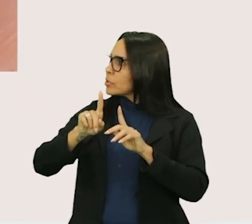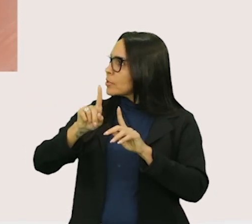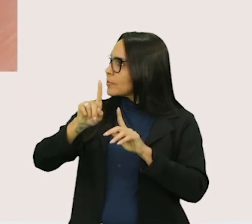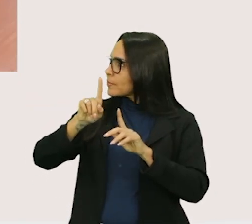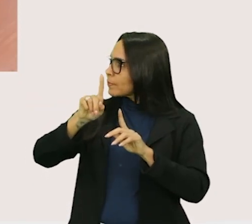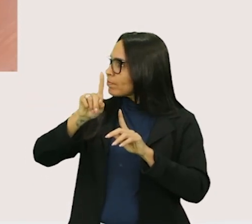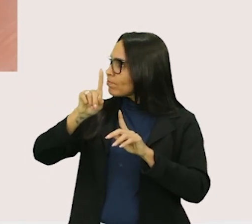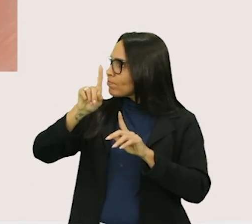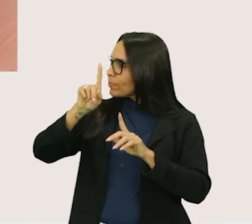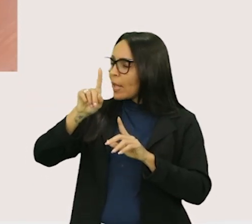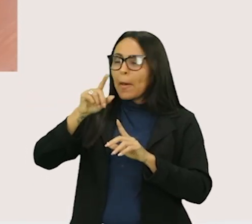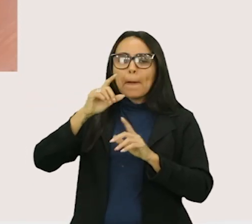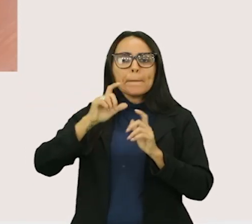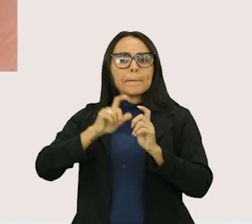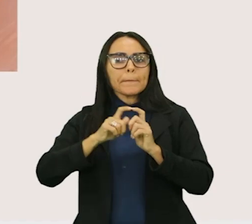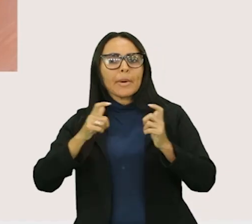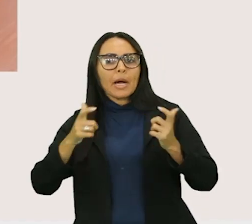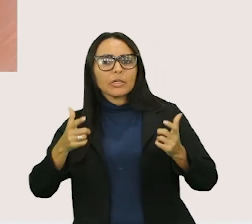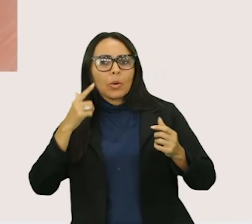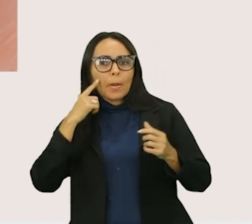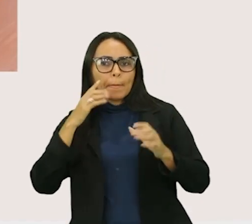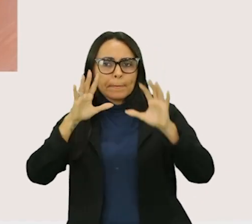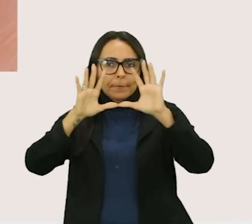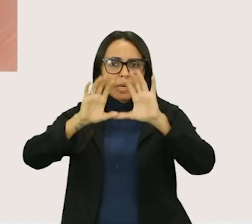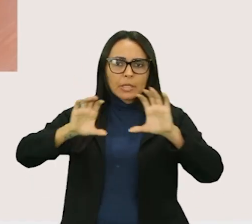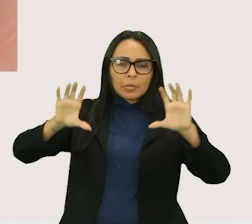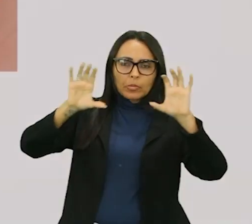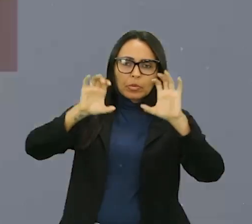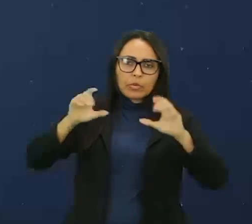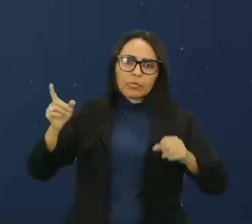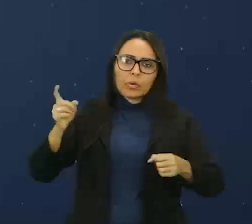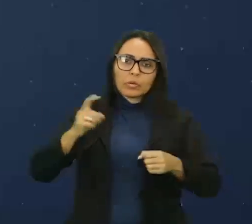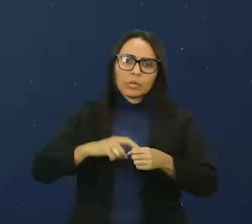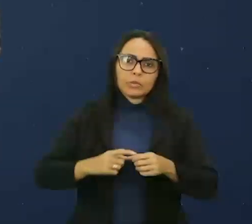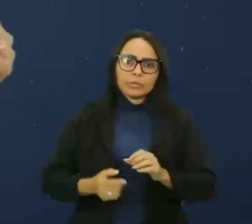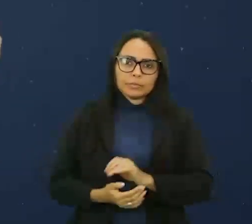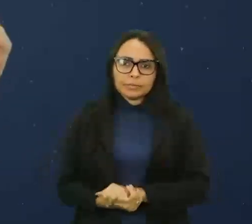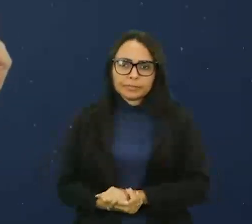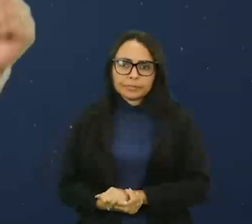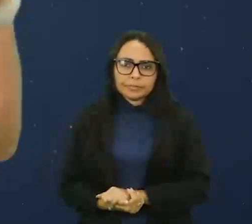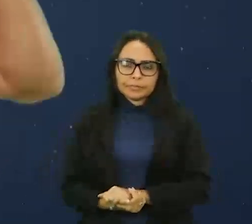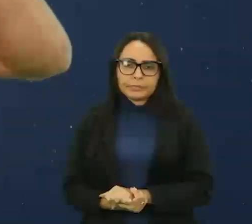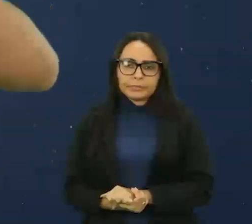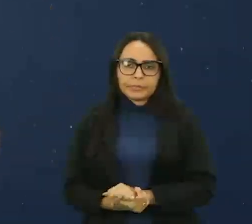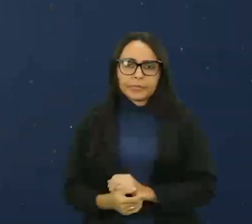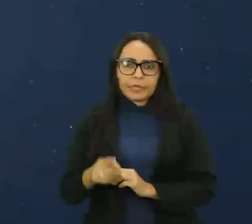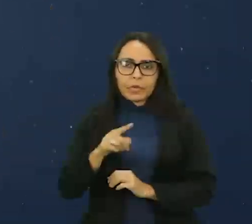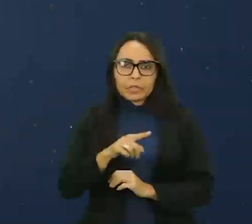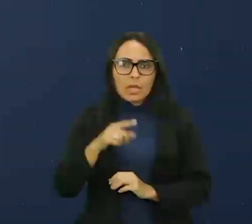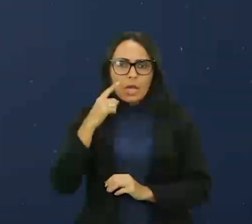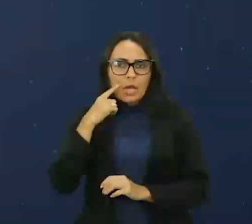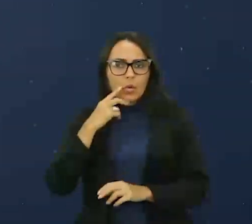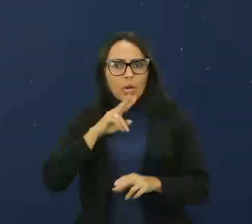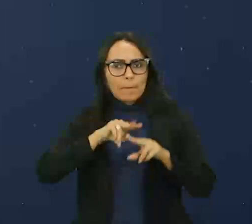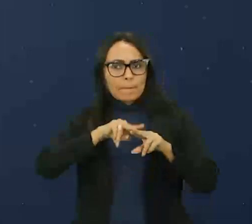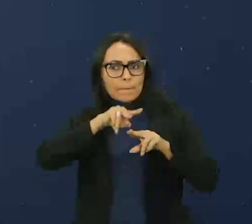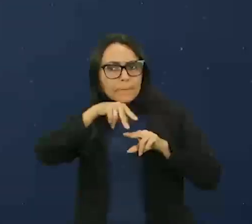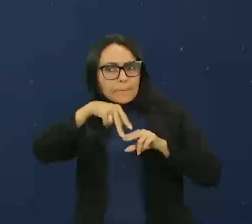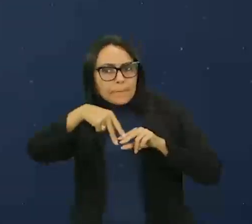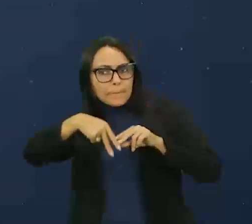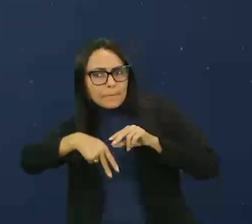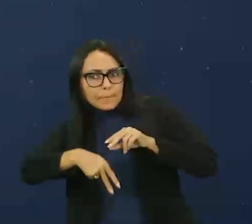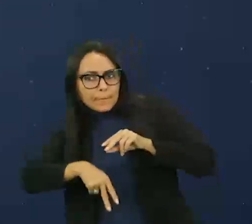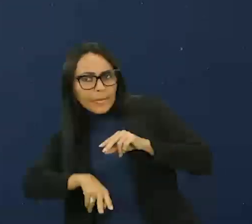maior será a pressão atmosférica. Pode voltar aqui para mim. Imagina se você agora mergulhasse ali no mar e